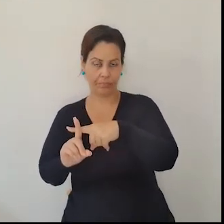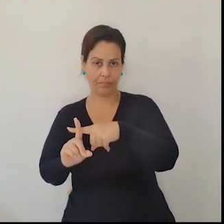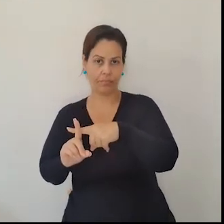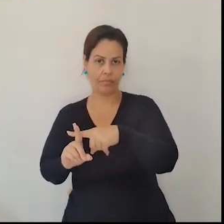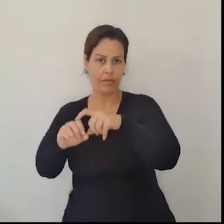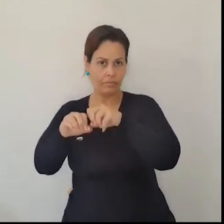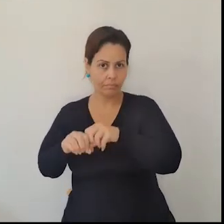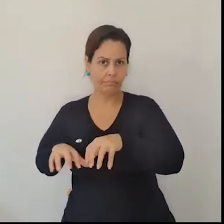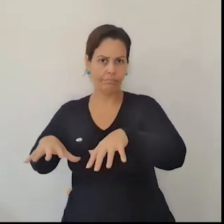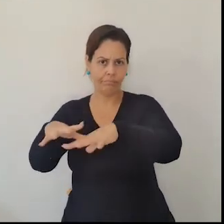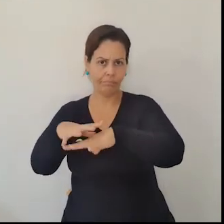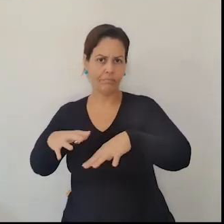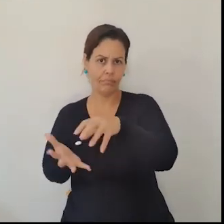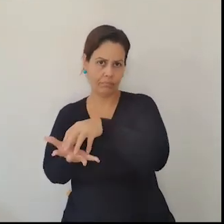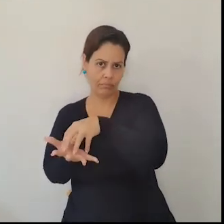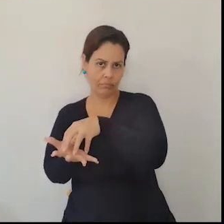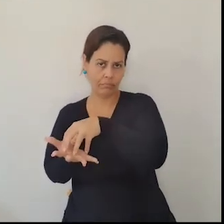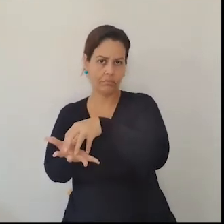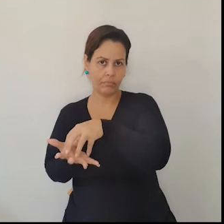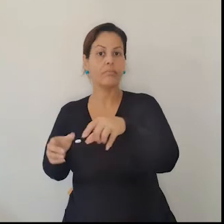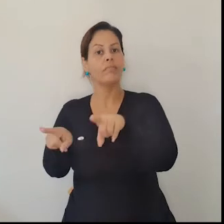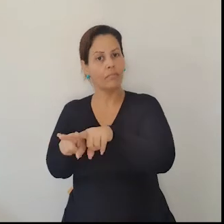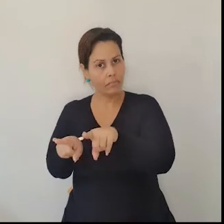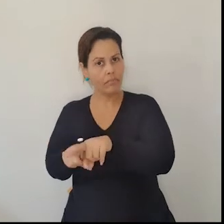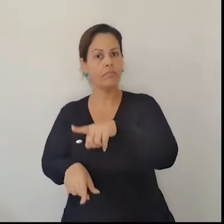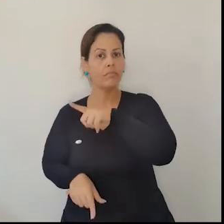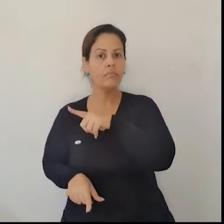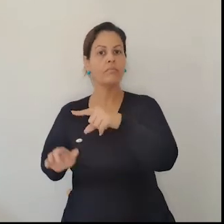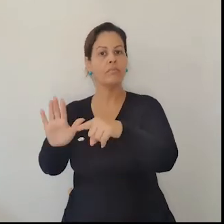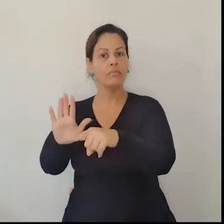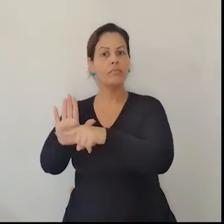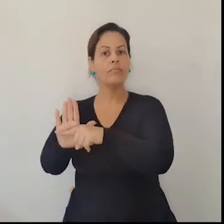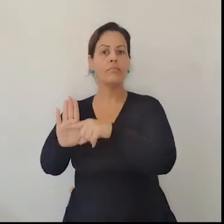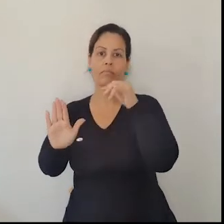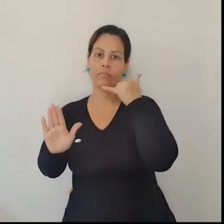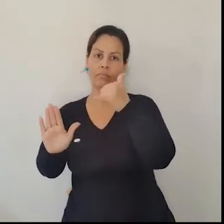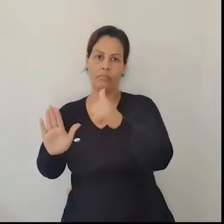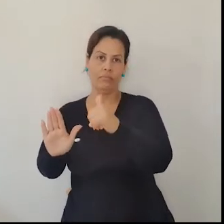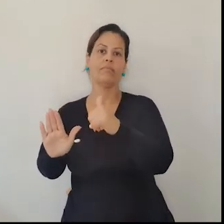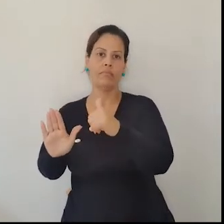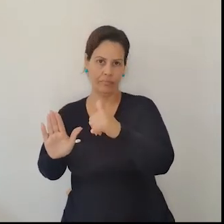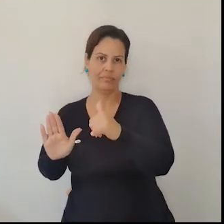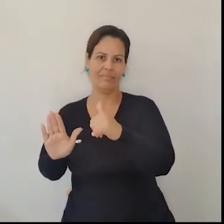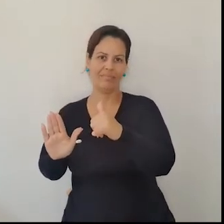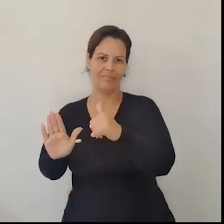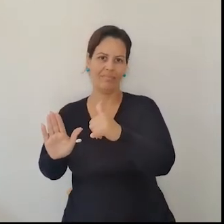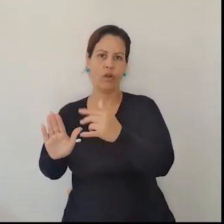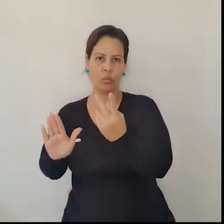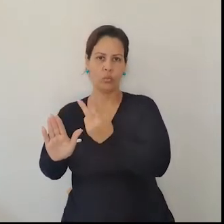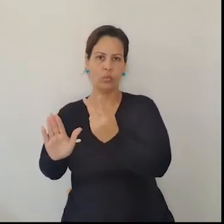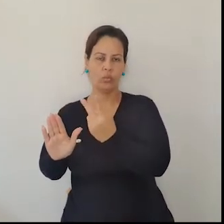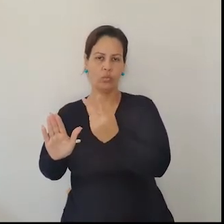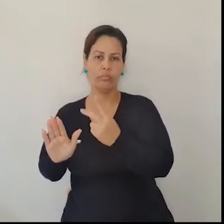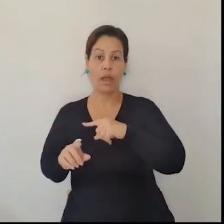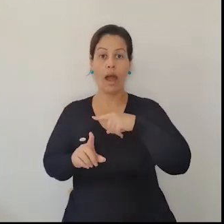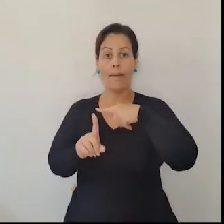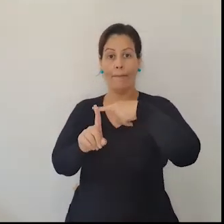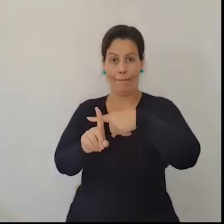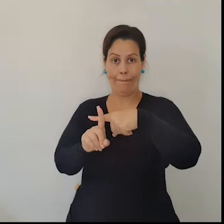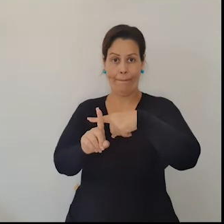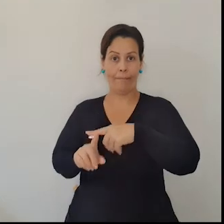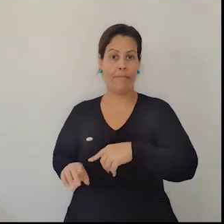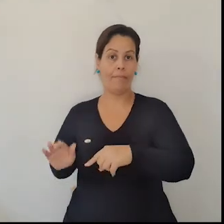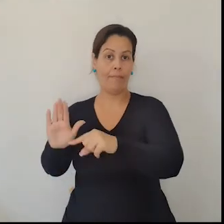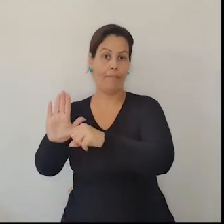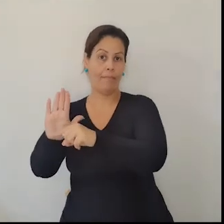cargas positivas distribuídas ao longo do modelo. e cargas